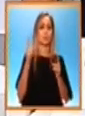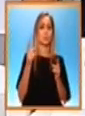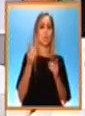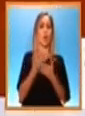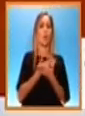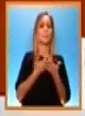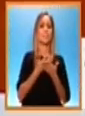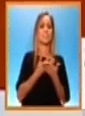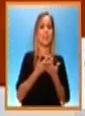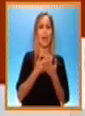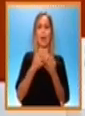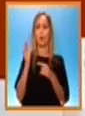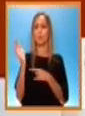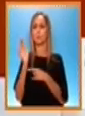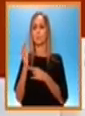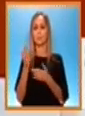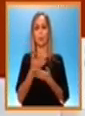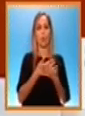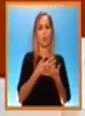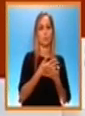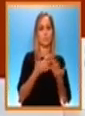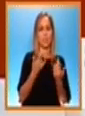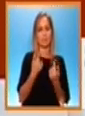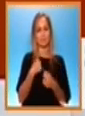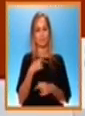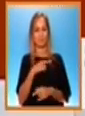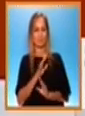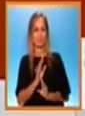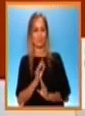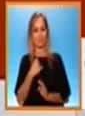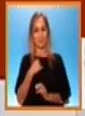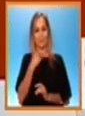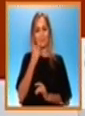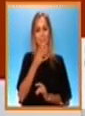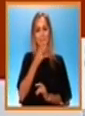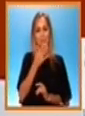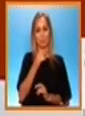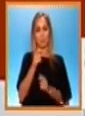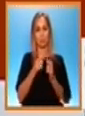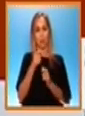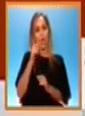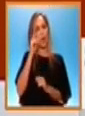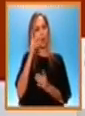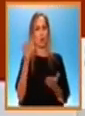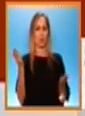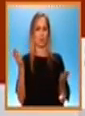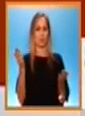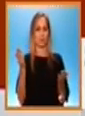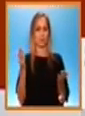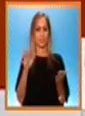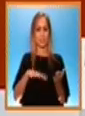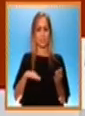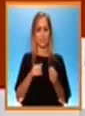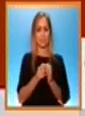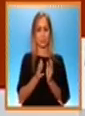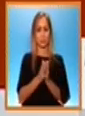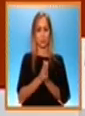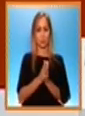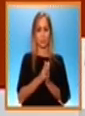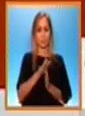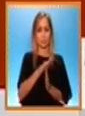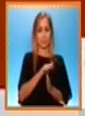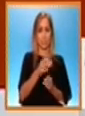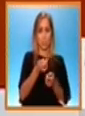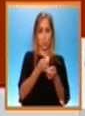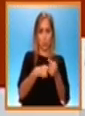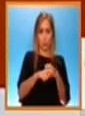assim, e eu acho que é o nosso dever até enquanto figuras públicas dizer isto, pessoas, acordem para a vida. Todo o sítio onde se tem que vender um lugar para a